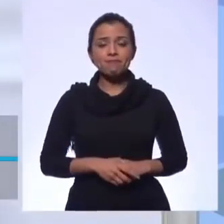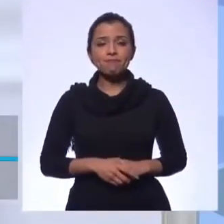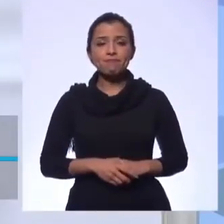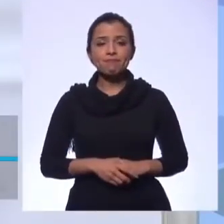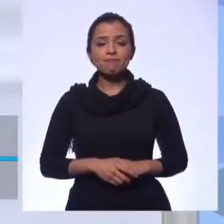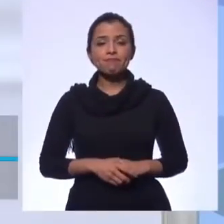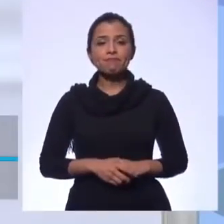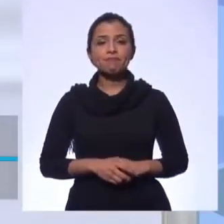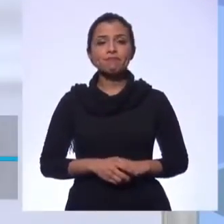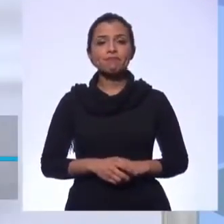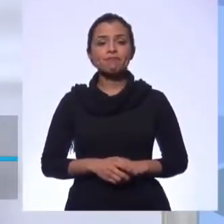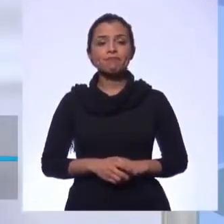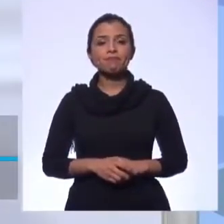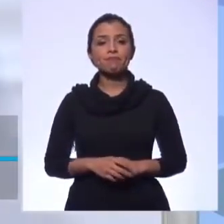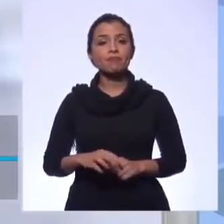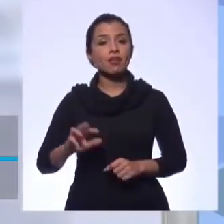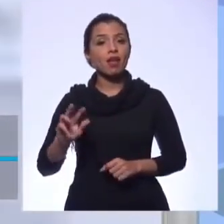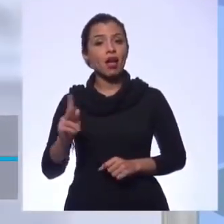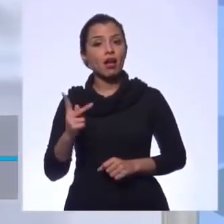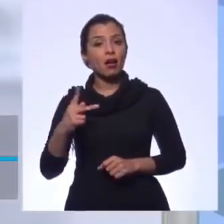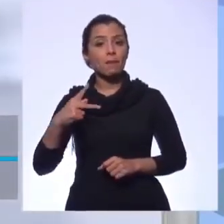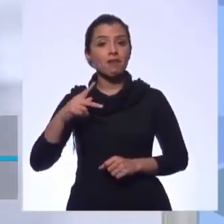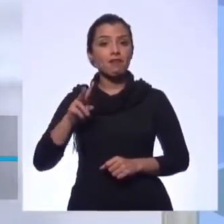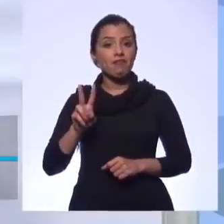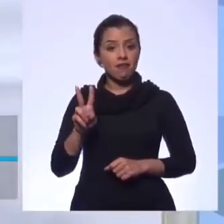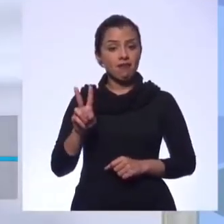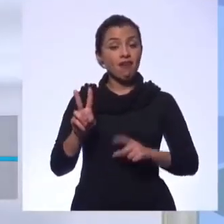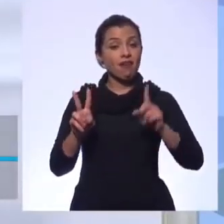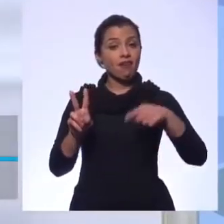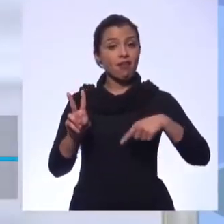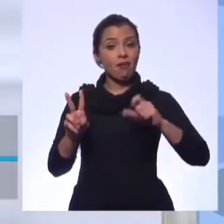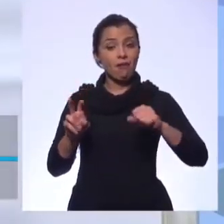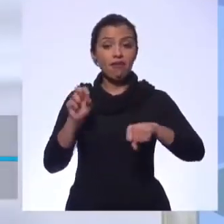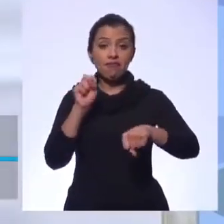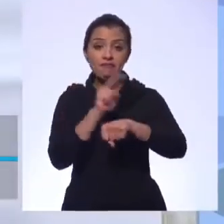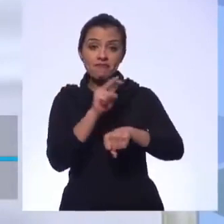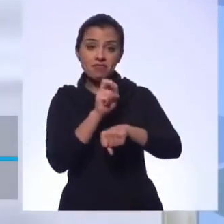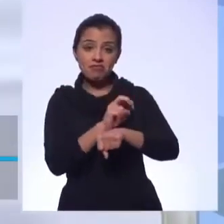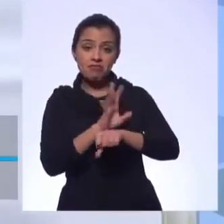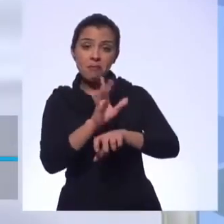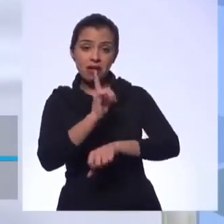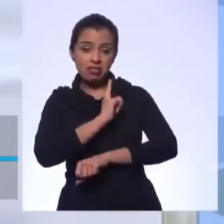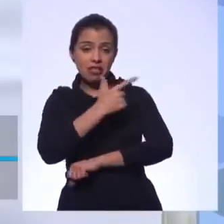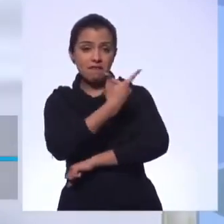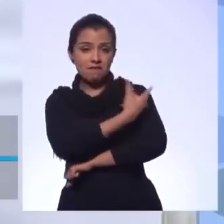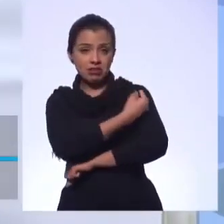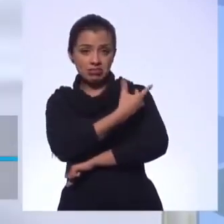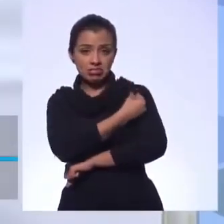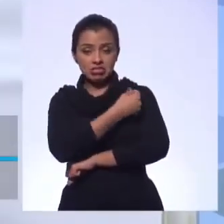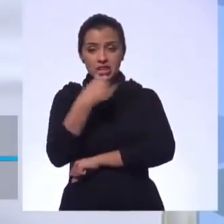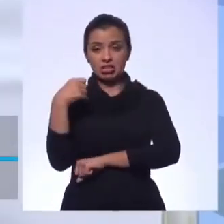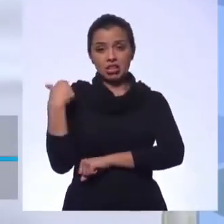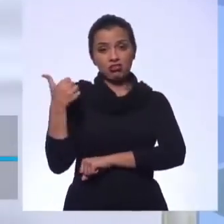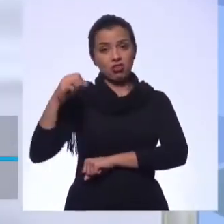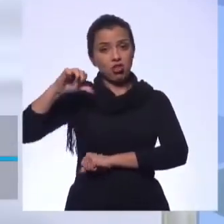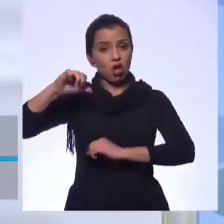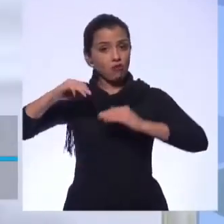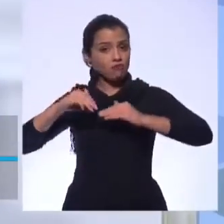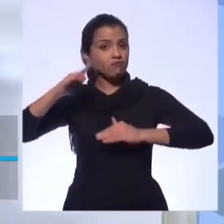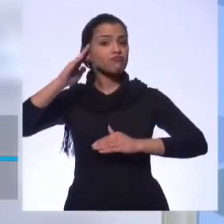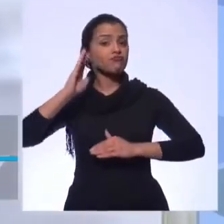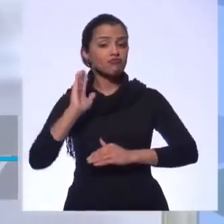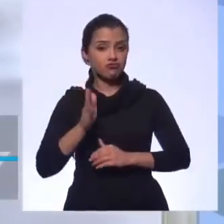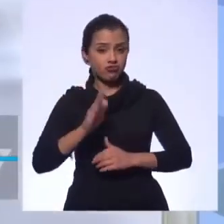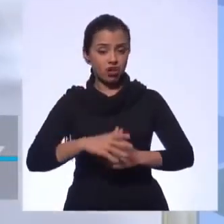O HPV, que é o papilomavírus, né, que hoje tem vacina, né, a partir dos 9 anos aí pode vacinar as